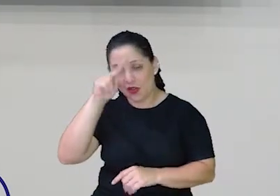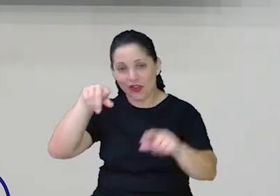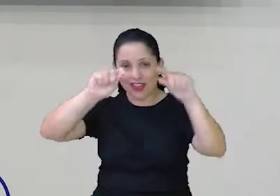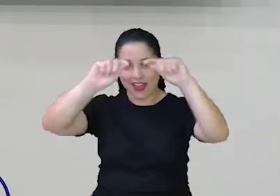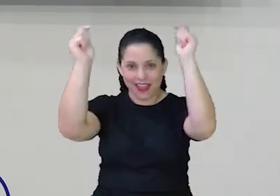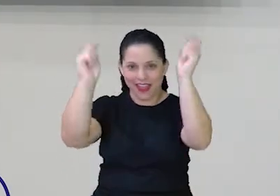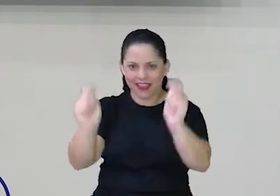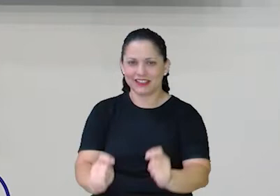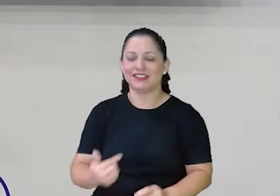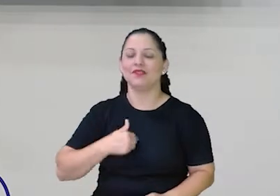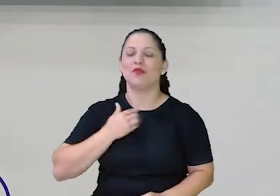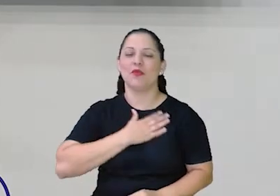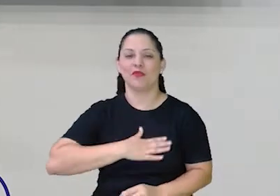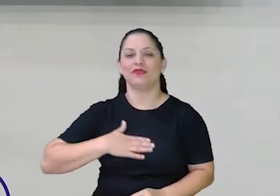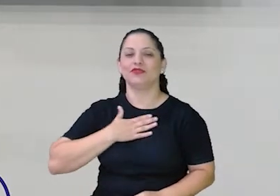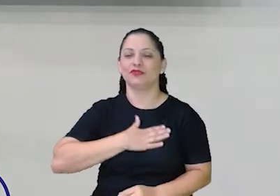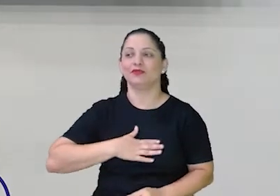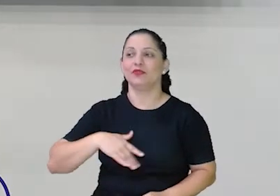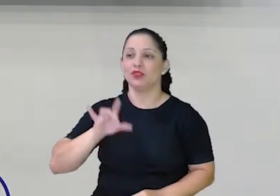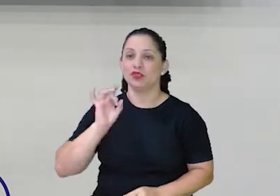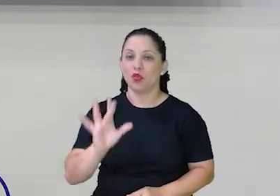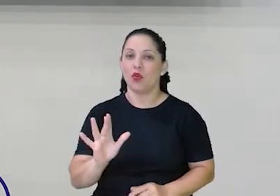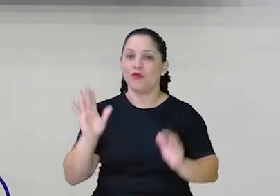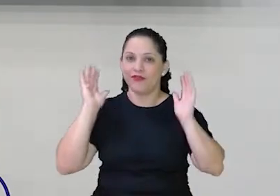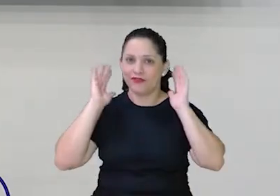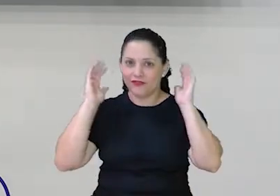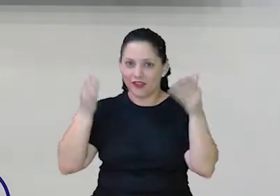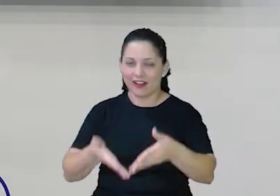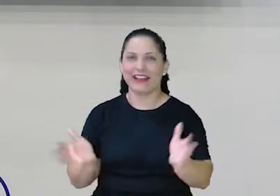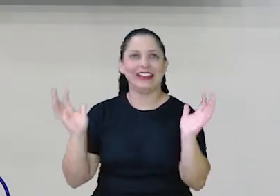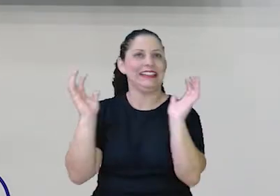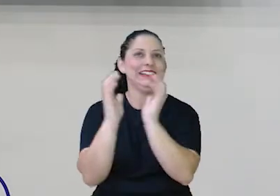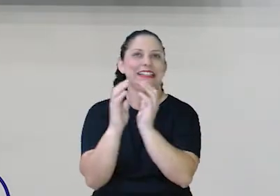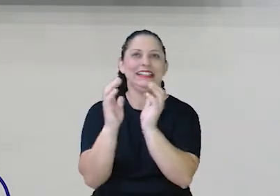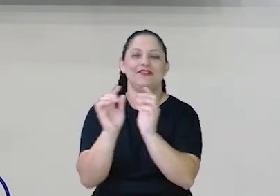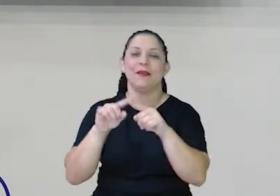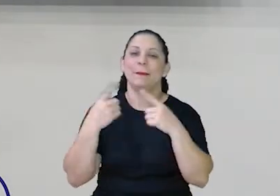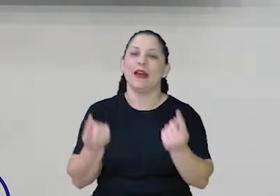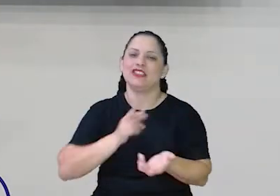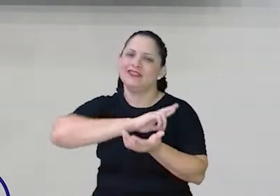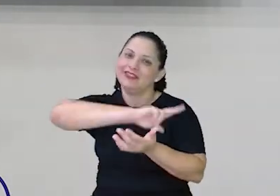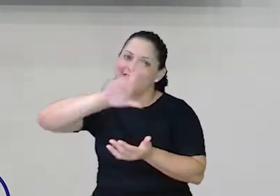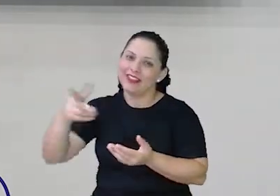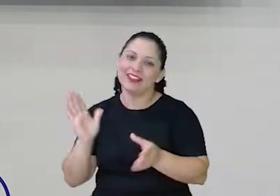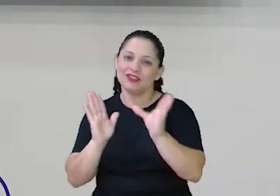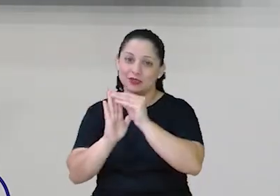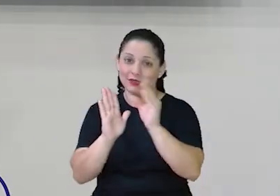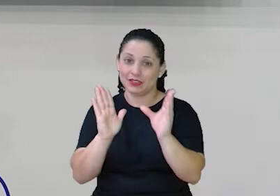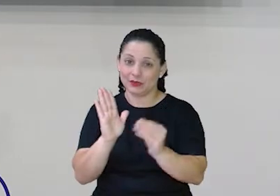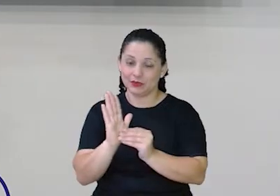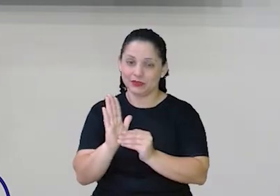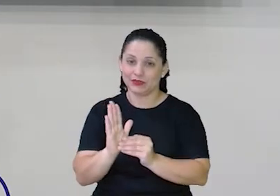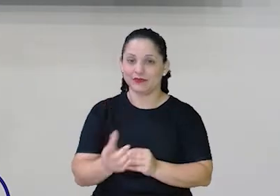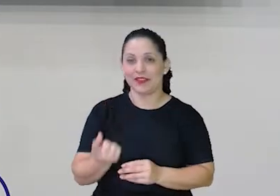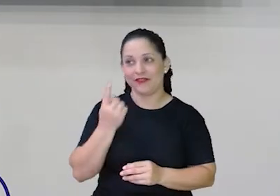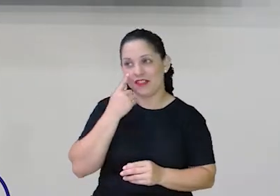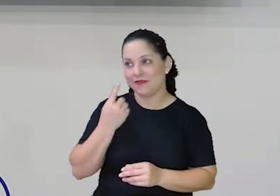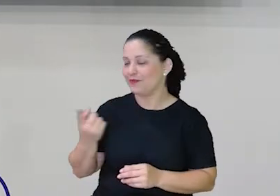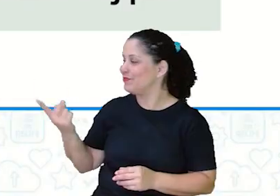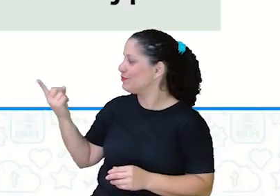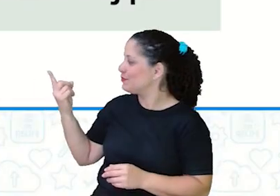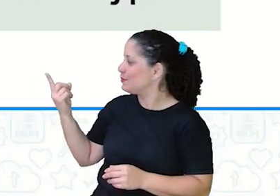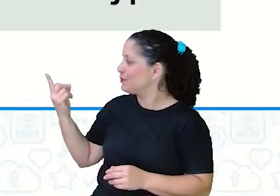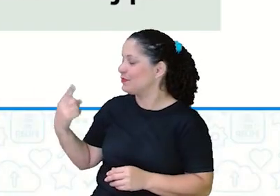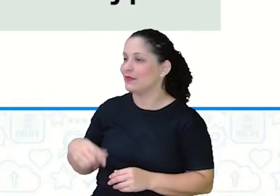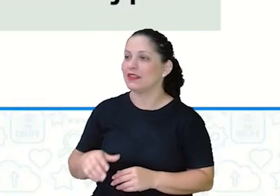feliz, professora Mauricéia. Queria só falar de Recife aqui, mas a gente tem outros conteúdos para dar, né? Então, olha aqui. Essa parte